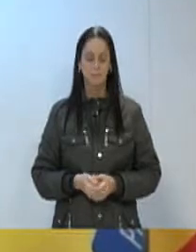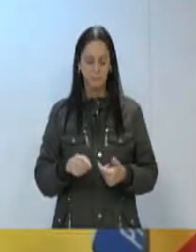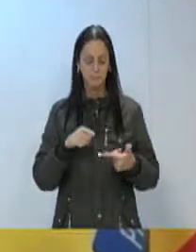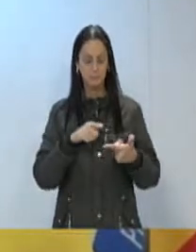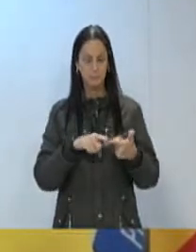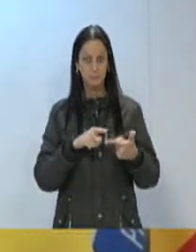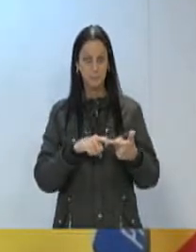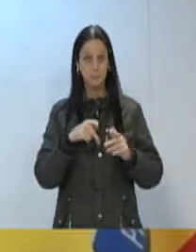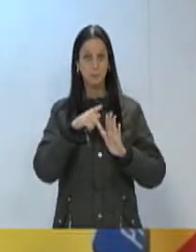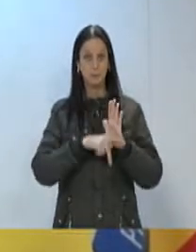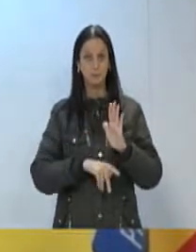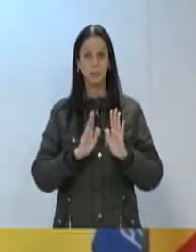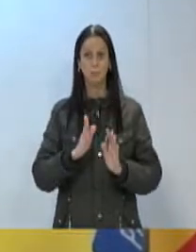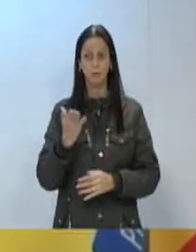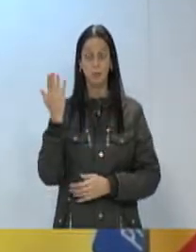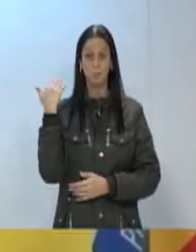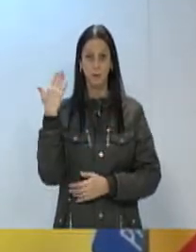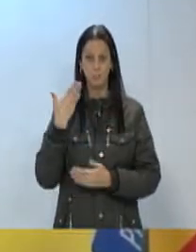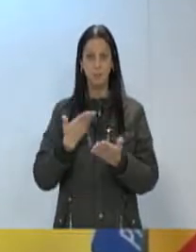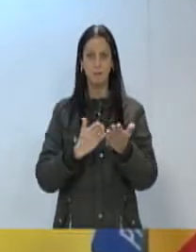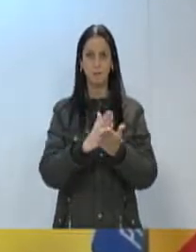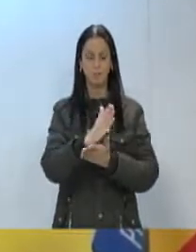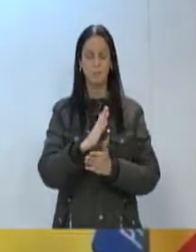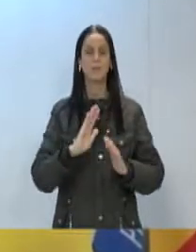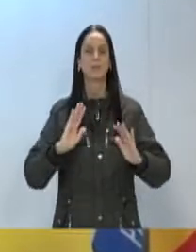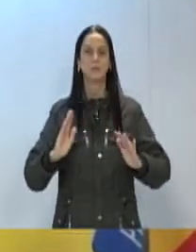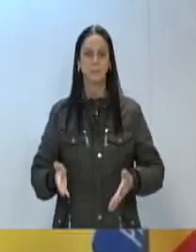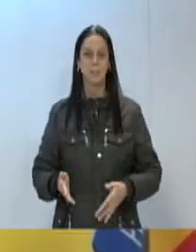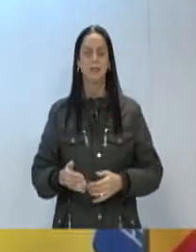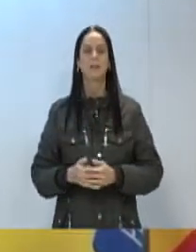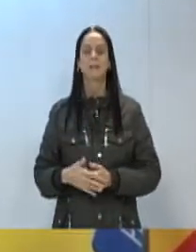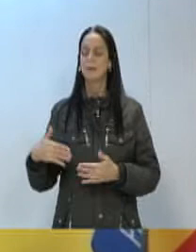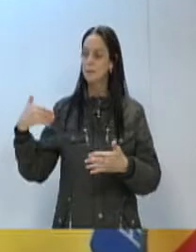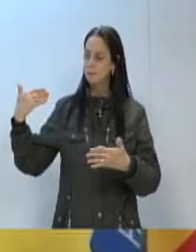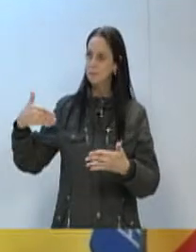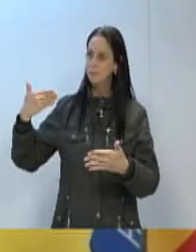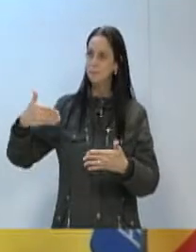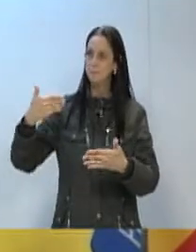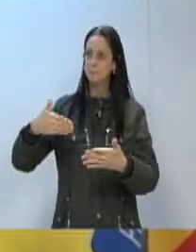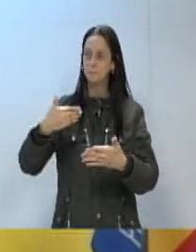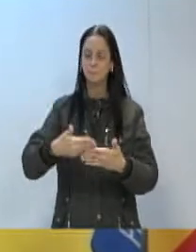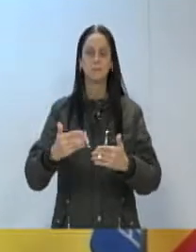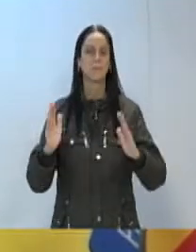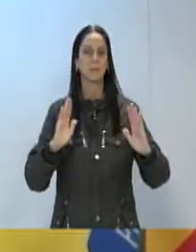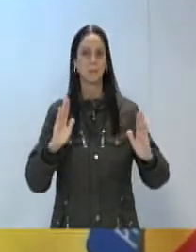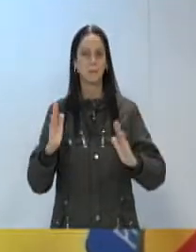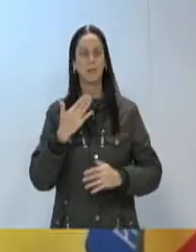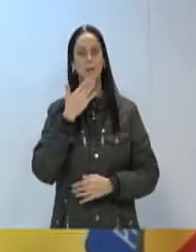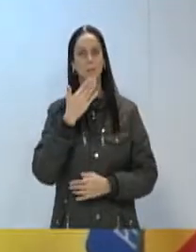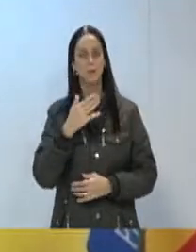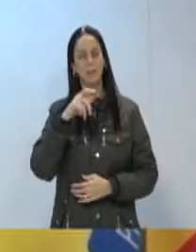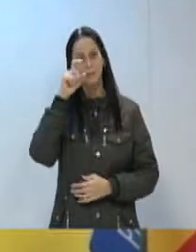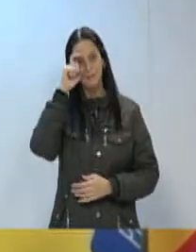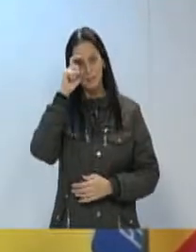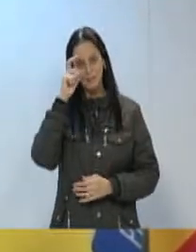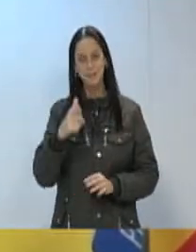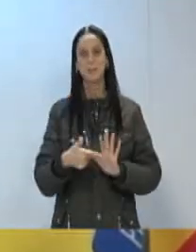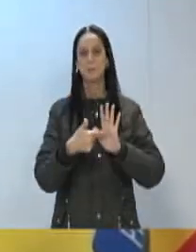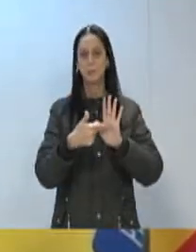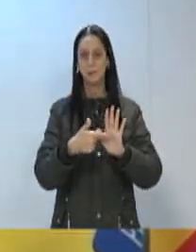eu já aprovei que nós já provamos que eu propus em nós aprovamos um decorrer do nosso mandato aqui quero pedir para o Ari